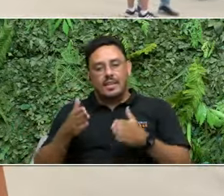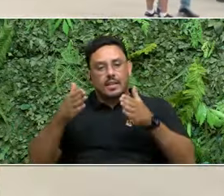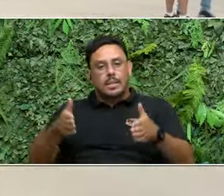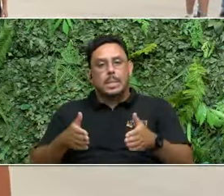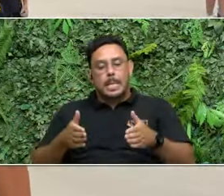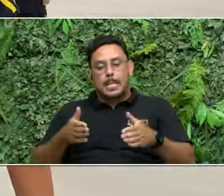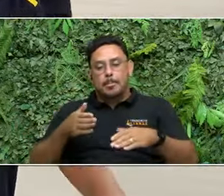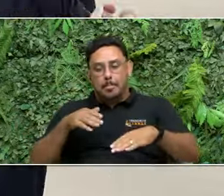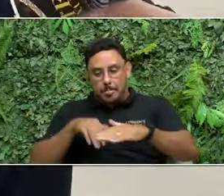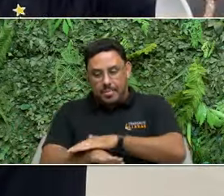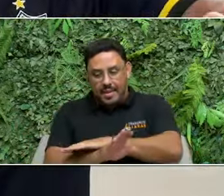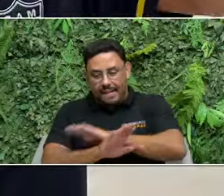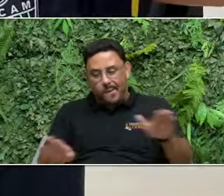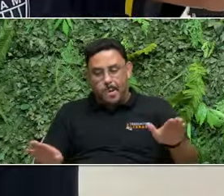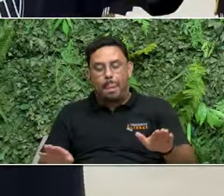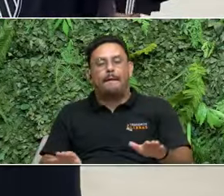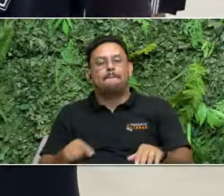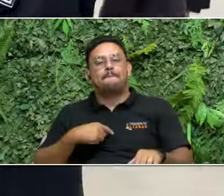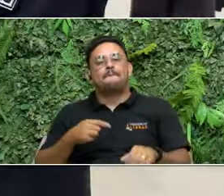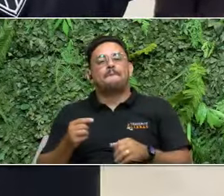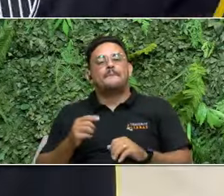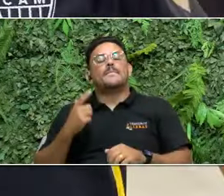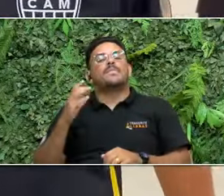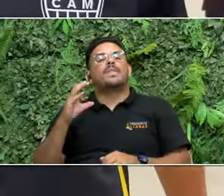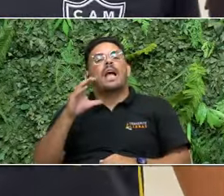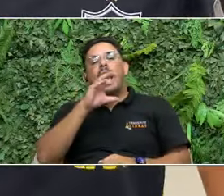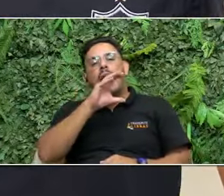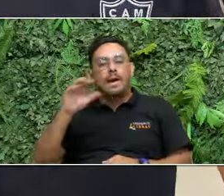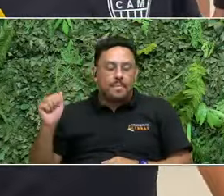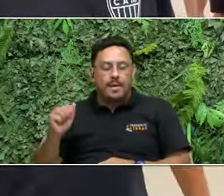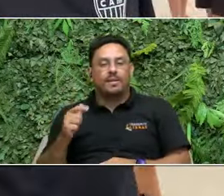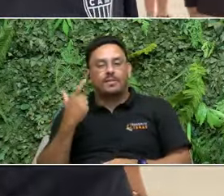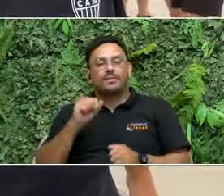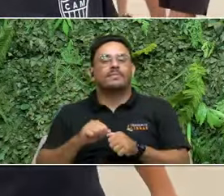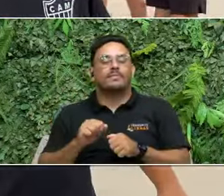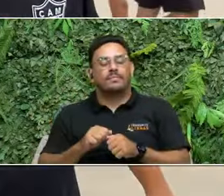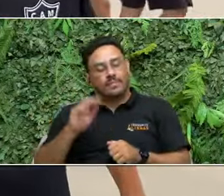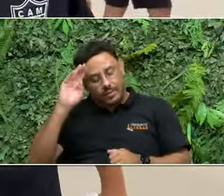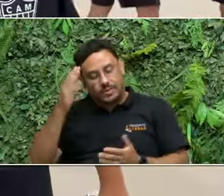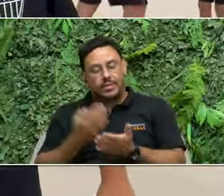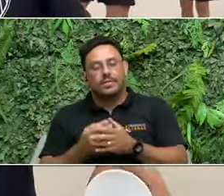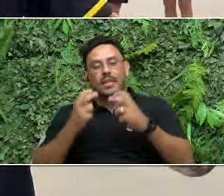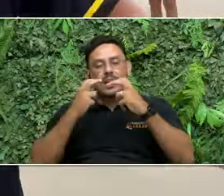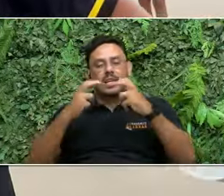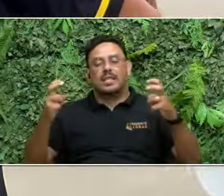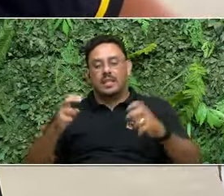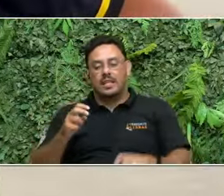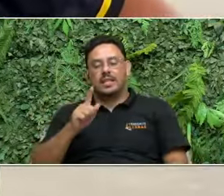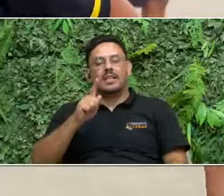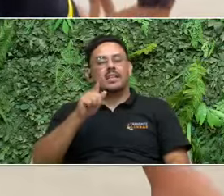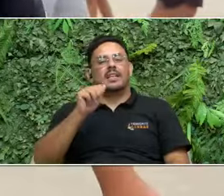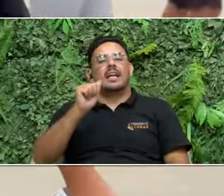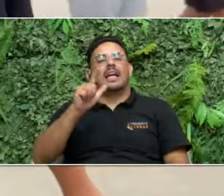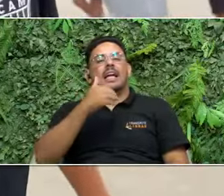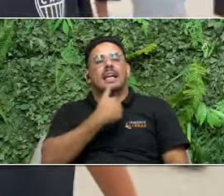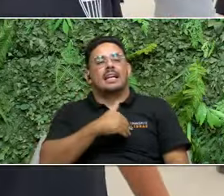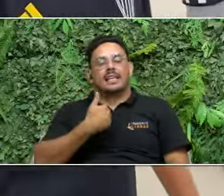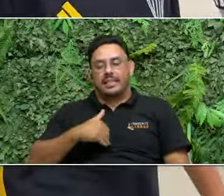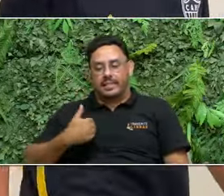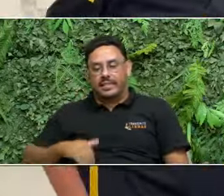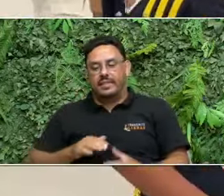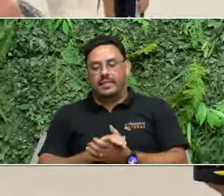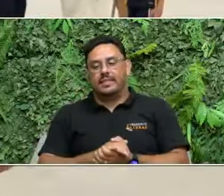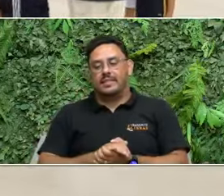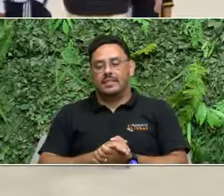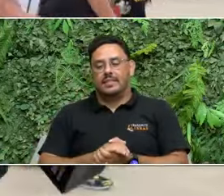enterrar então e acabou é acabou nós você campeão Se Deus quiser ai meu Deus e confiante aquele grito do Galão então galão Olha